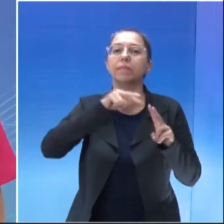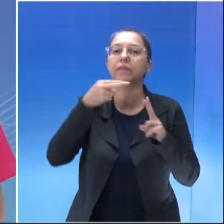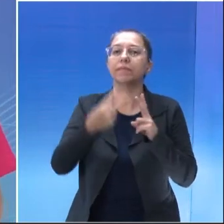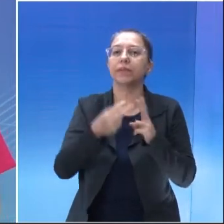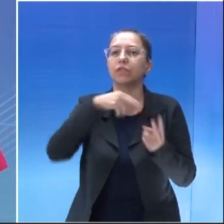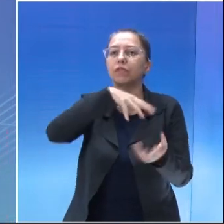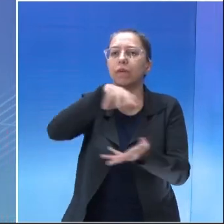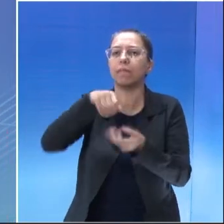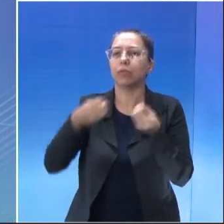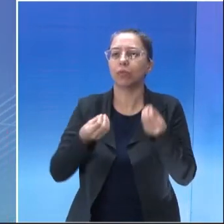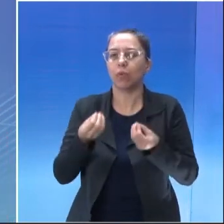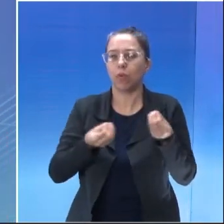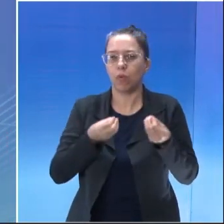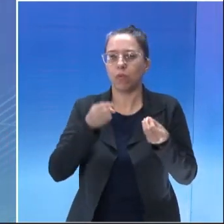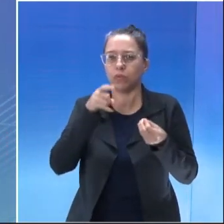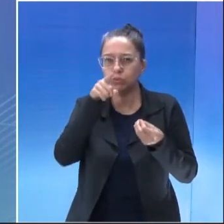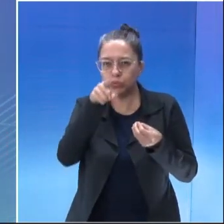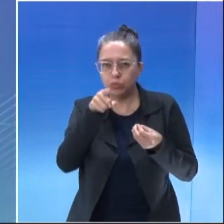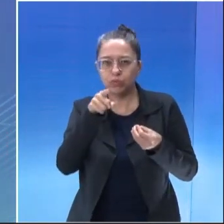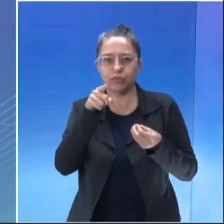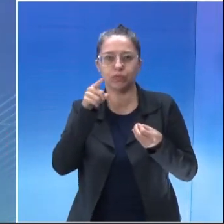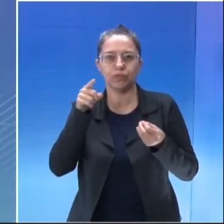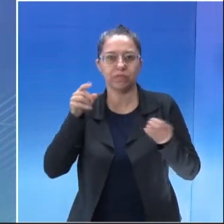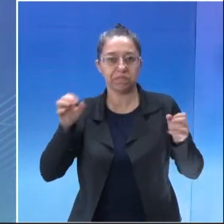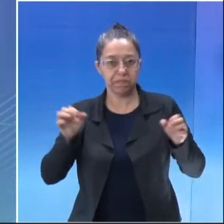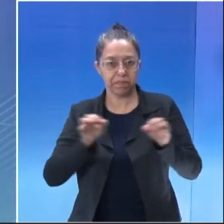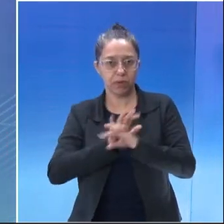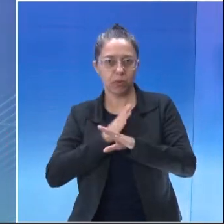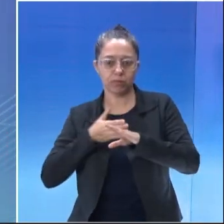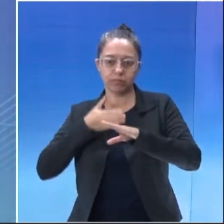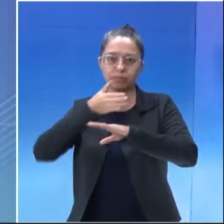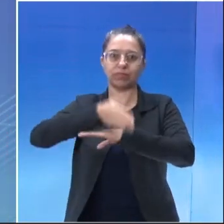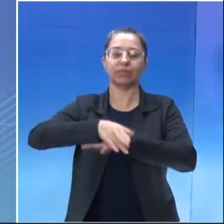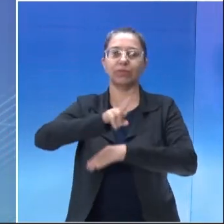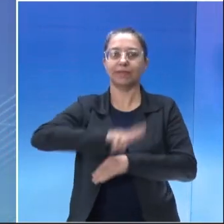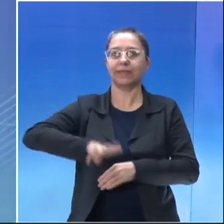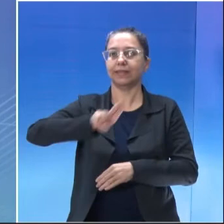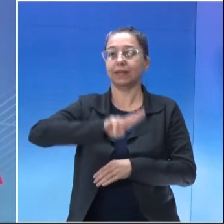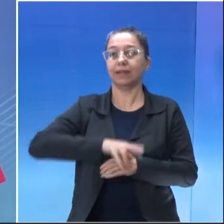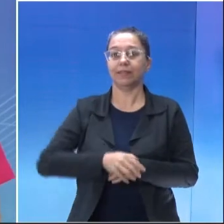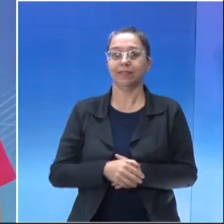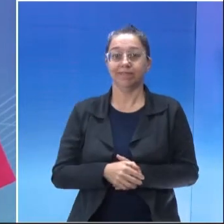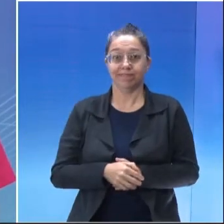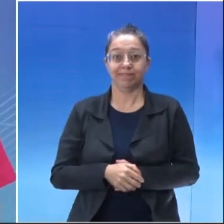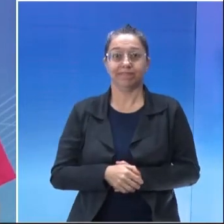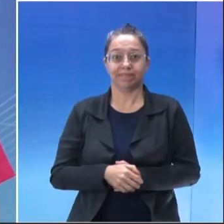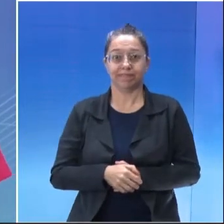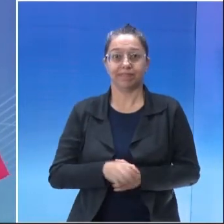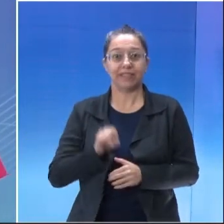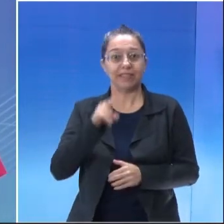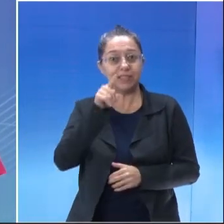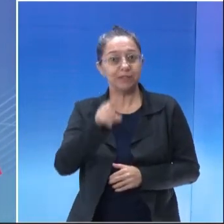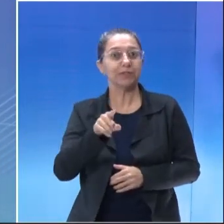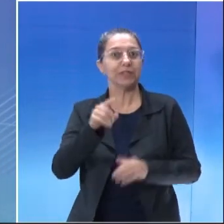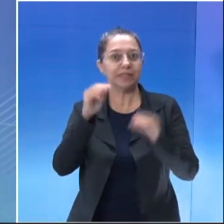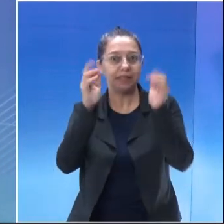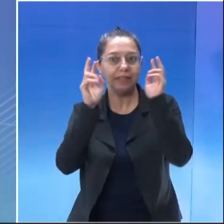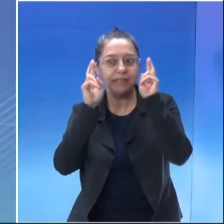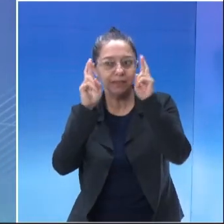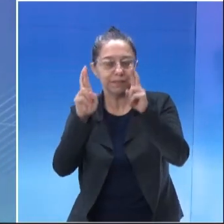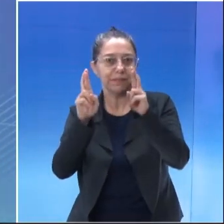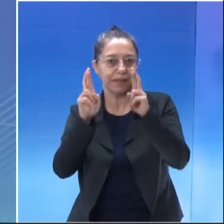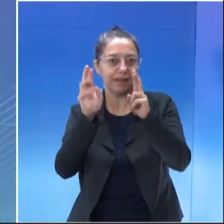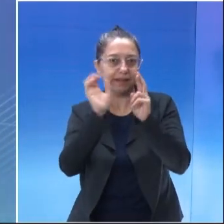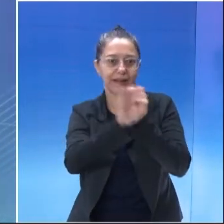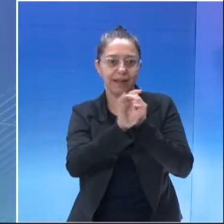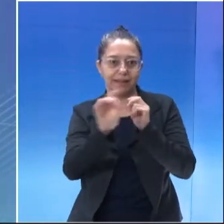se você está preparado para entrar na universidade, se você respeita os direitos humanos, se você é uma pessoa atuante, que você é uma